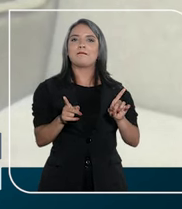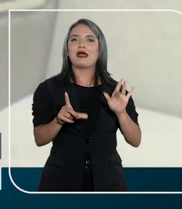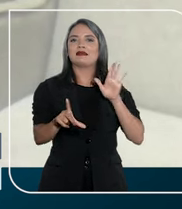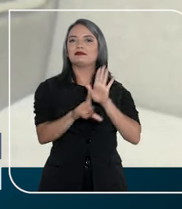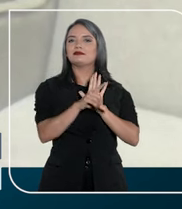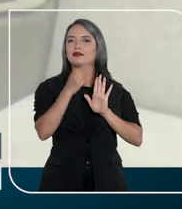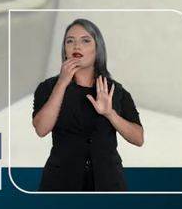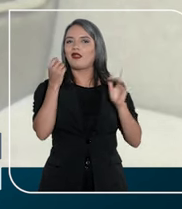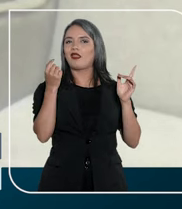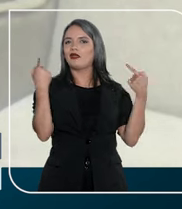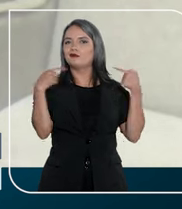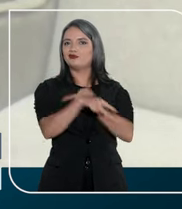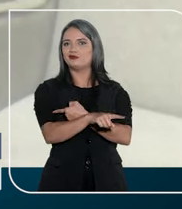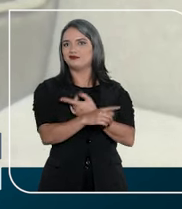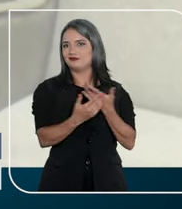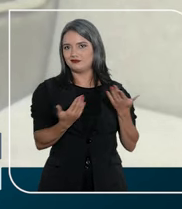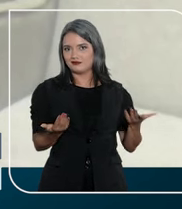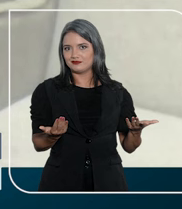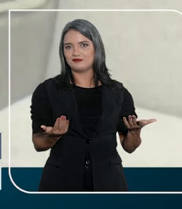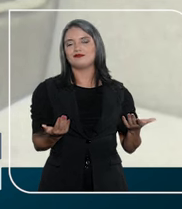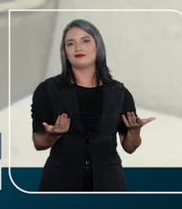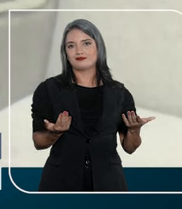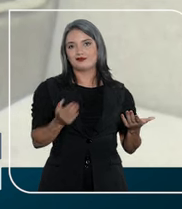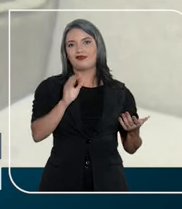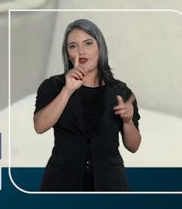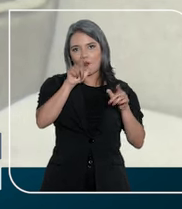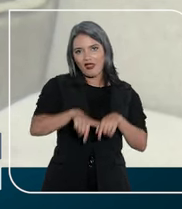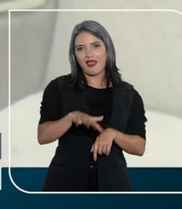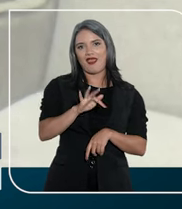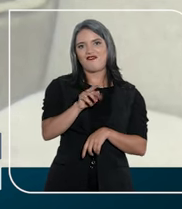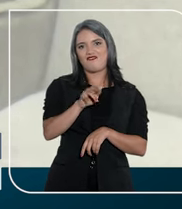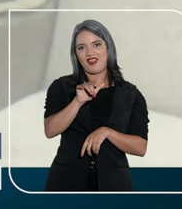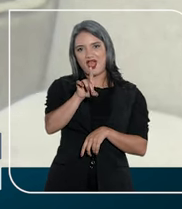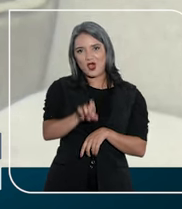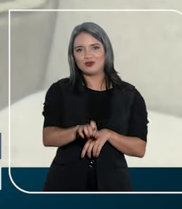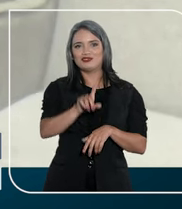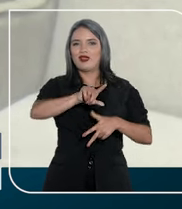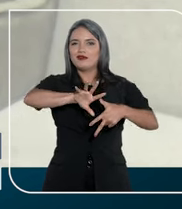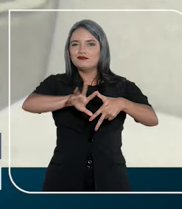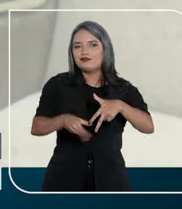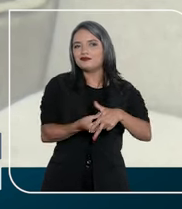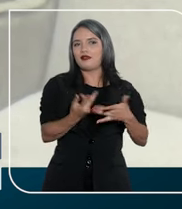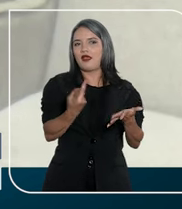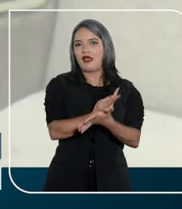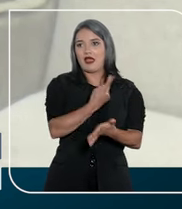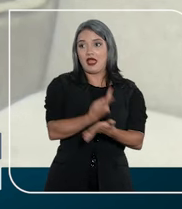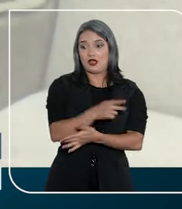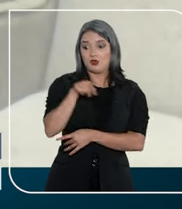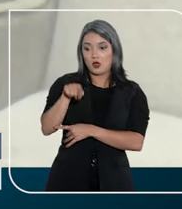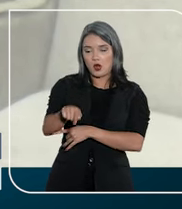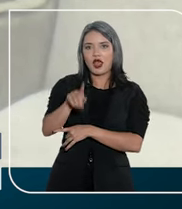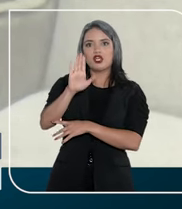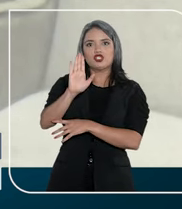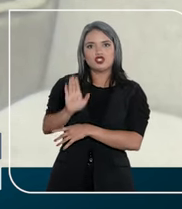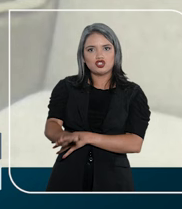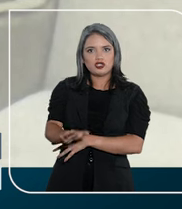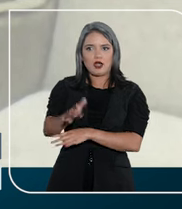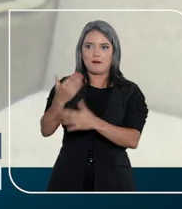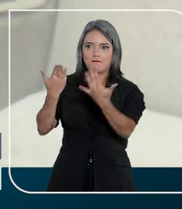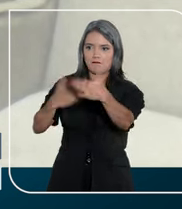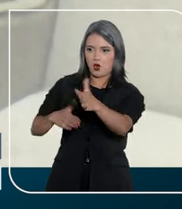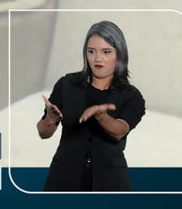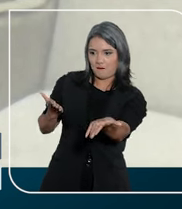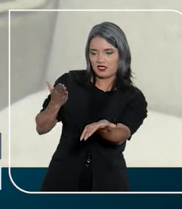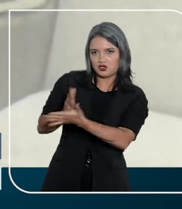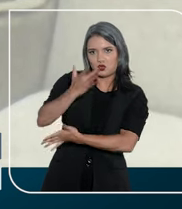indevida, né? Há, de certa forma, uma fraude ao concurso, porque se tem ali candidatos aprovados, aptos a